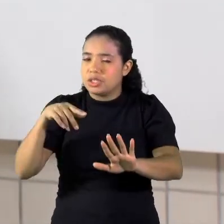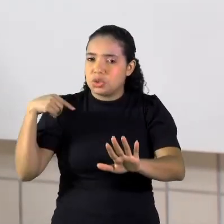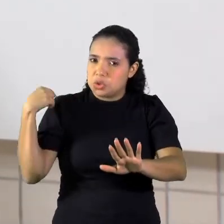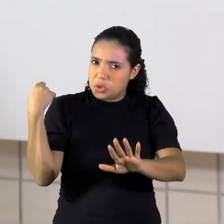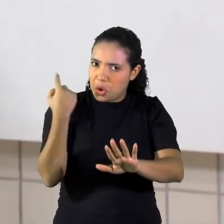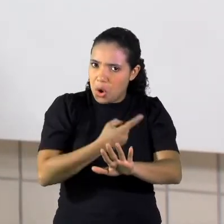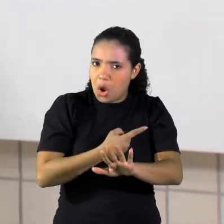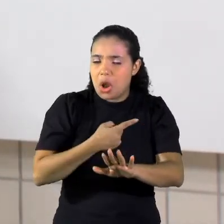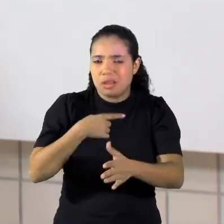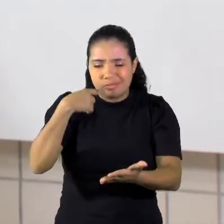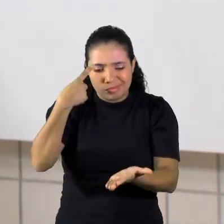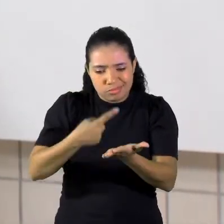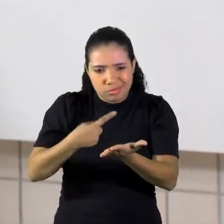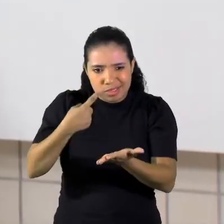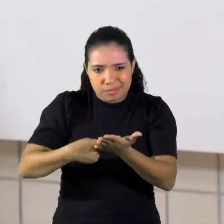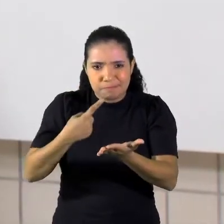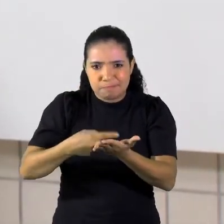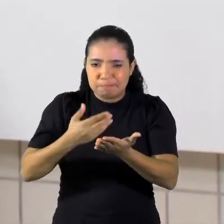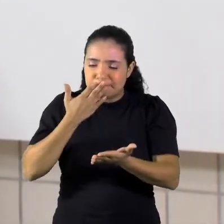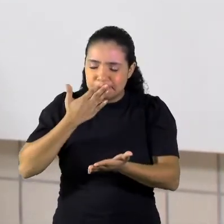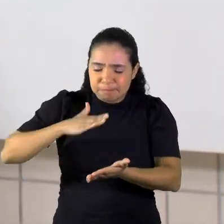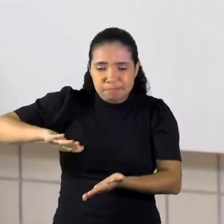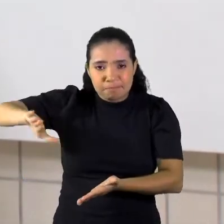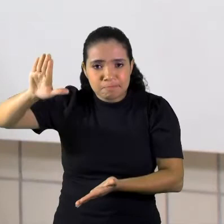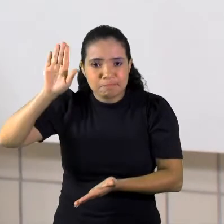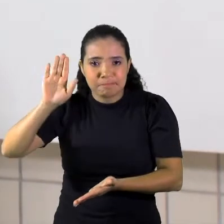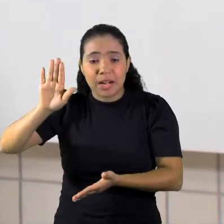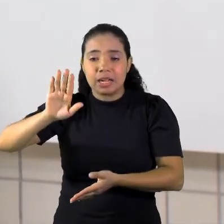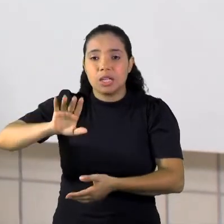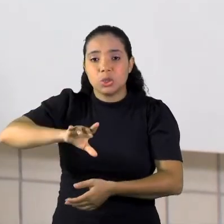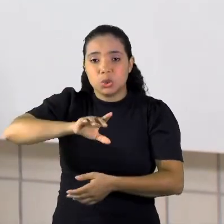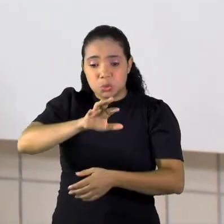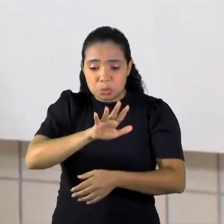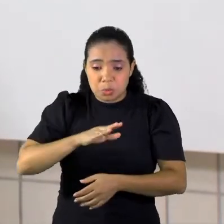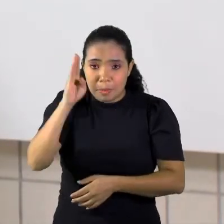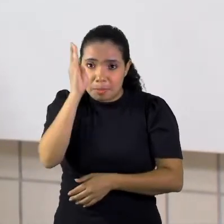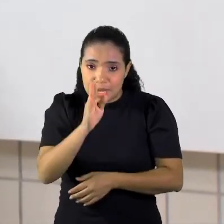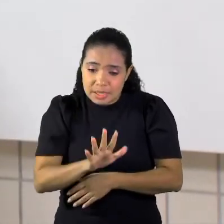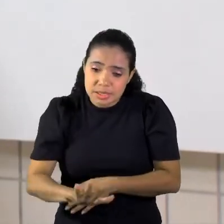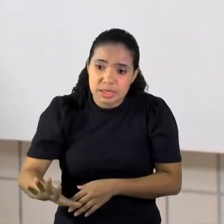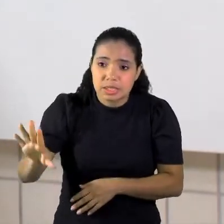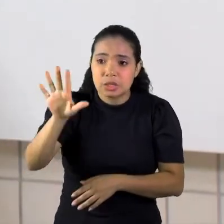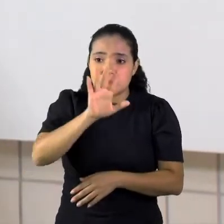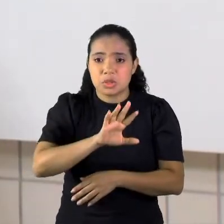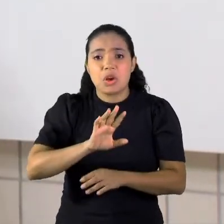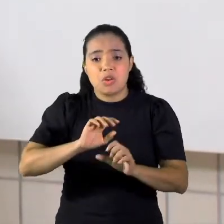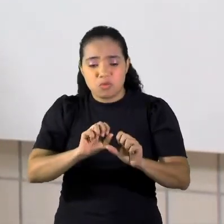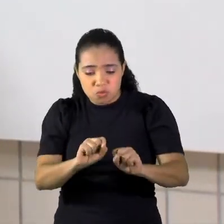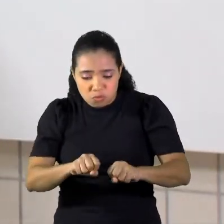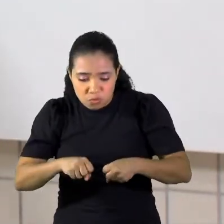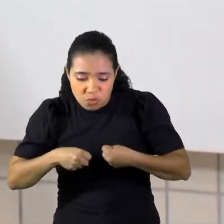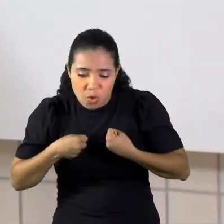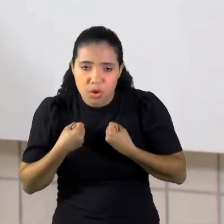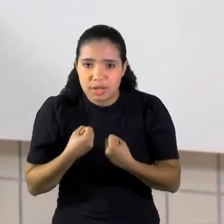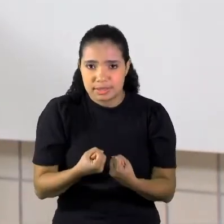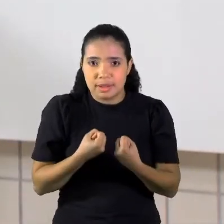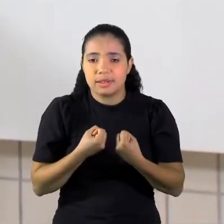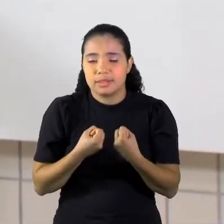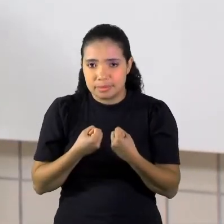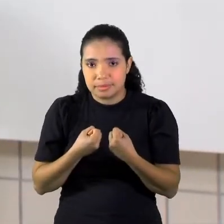o compromisso de garantir que o território brasileiro vai se esforçar